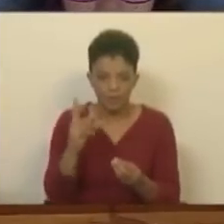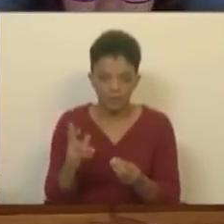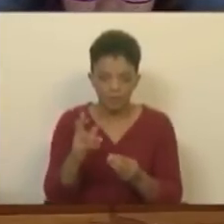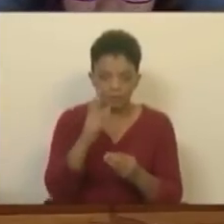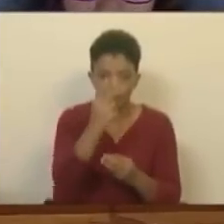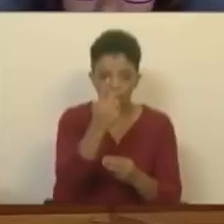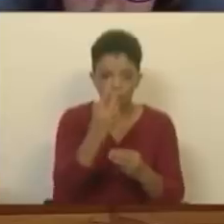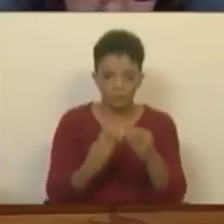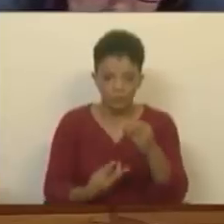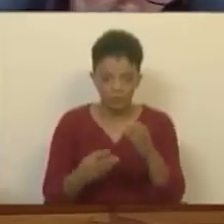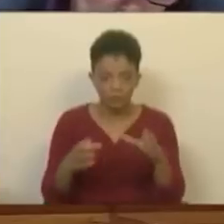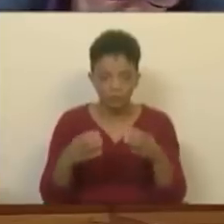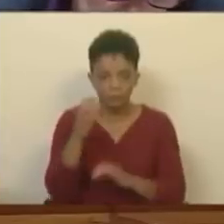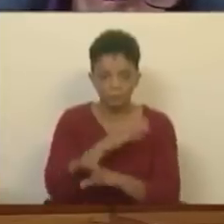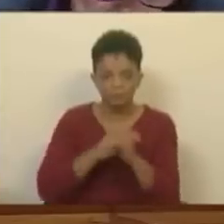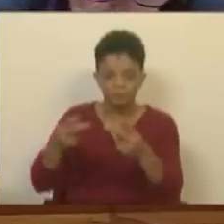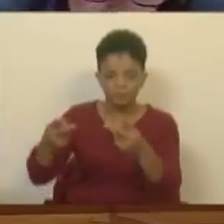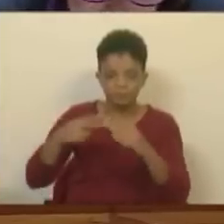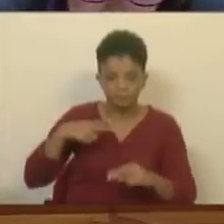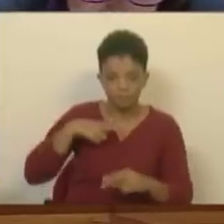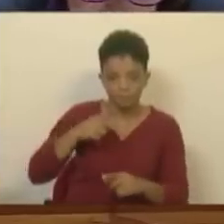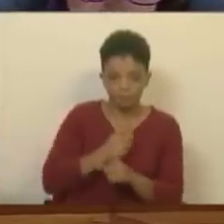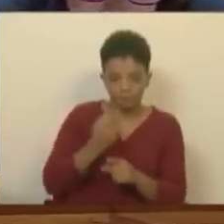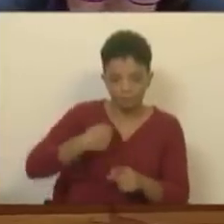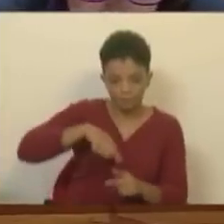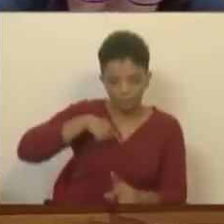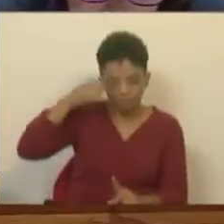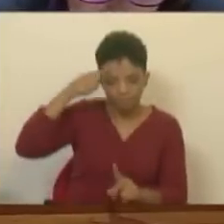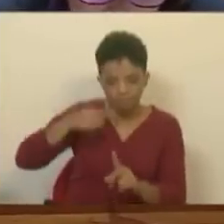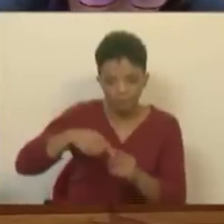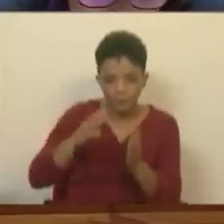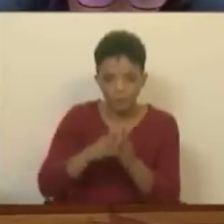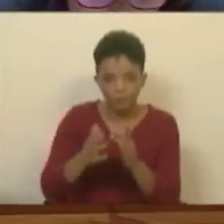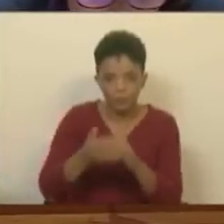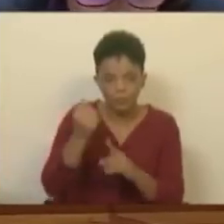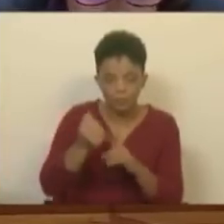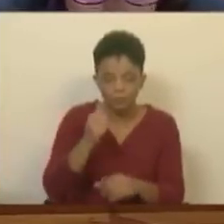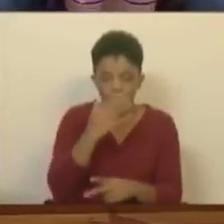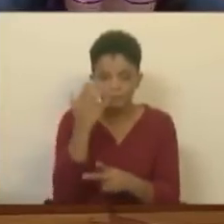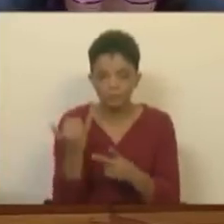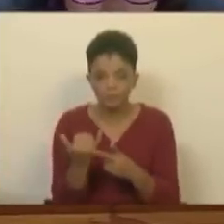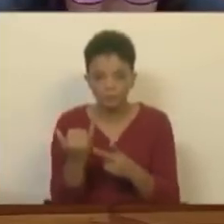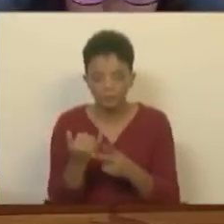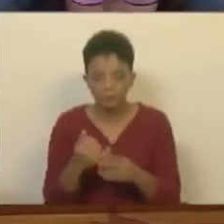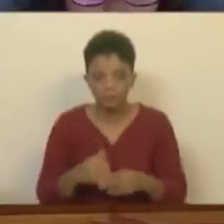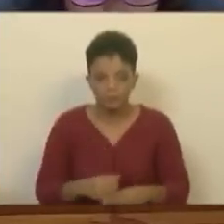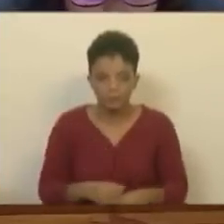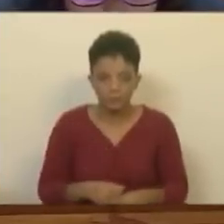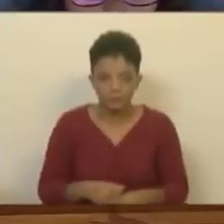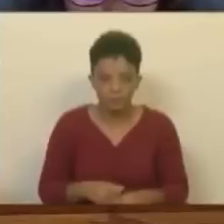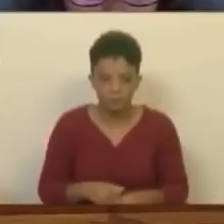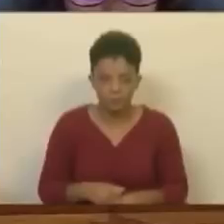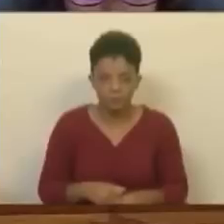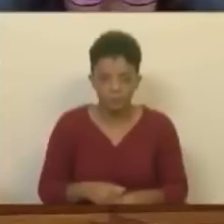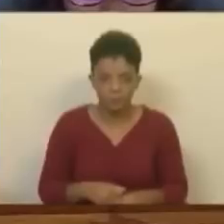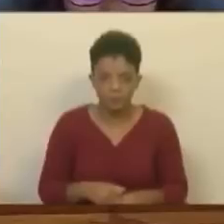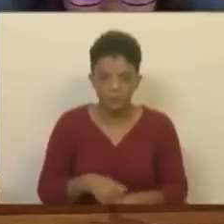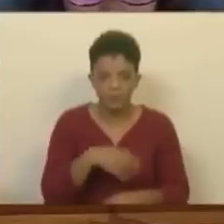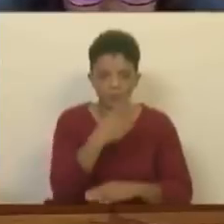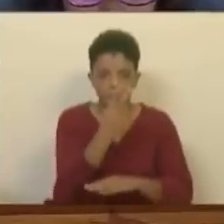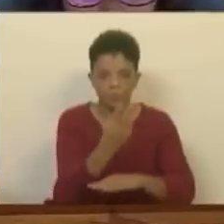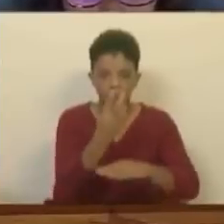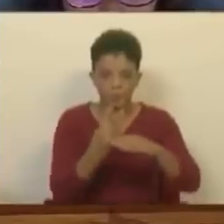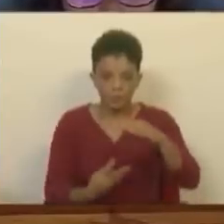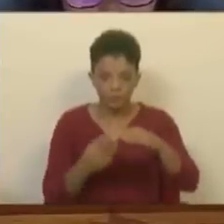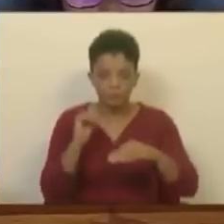europeia já autorizou a sua transferência para Portugal porque cumprimos todas as metas e todos os Marques segundo lugar dois terços das totalidade